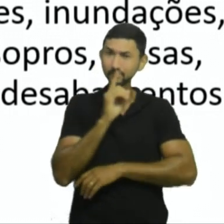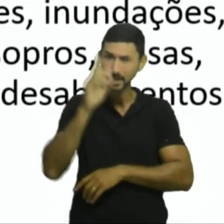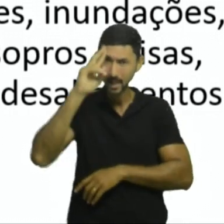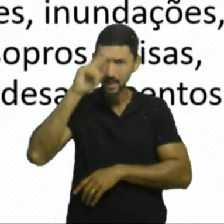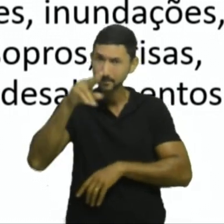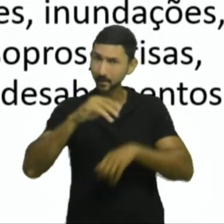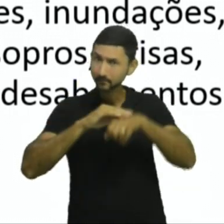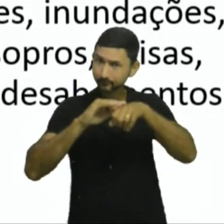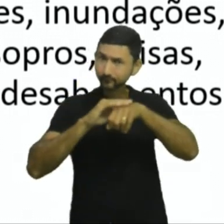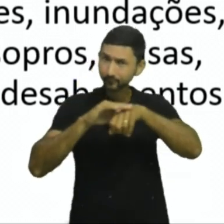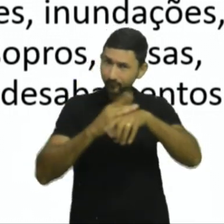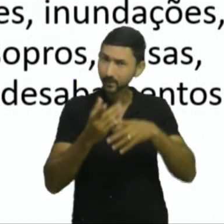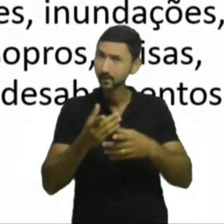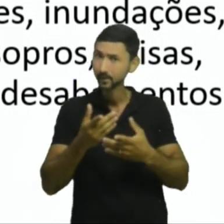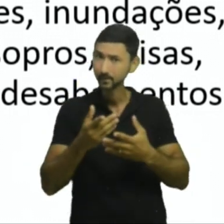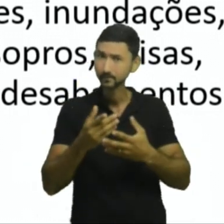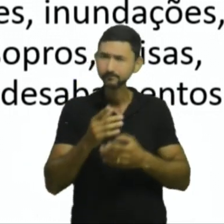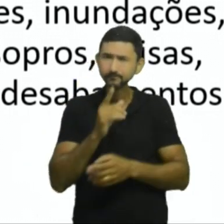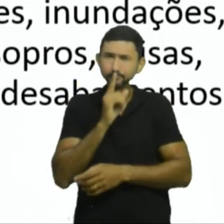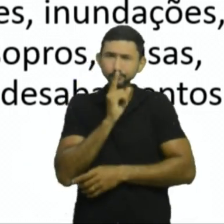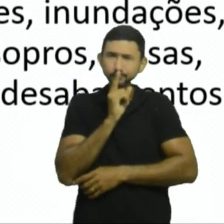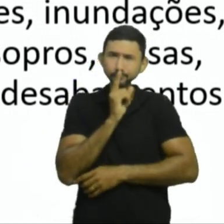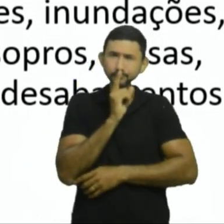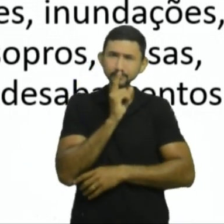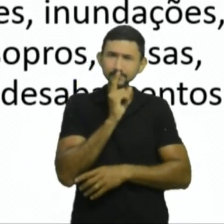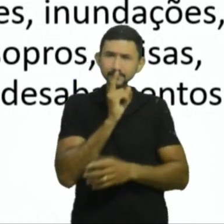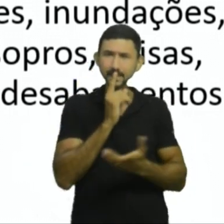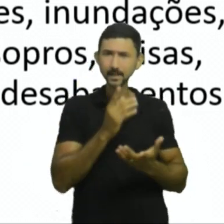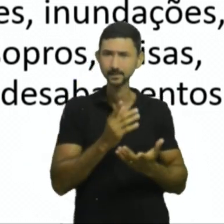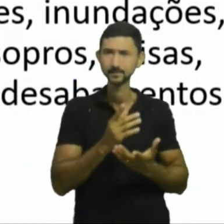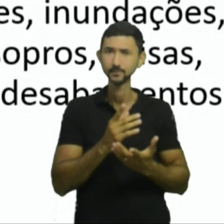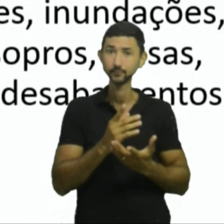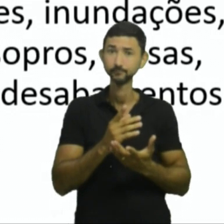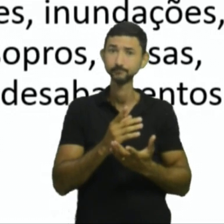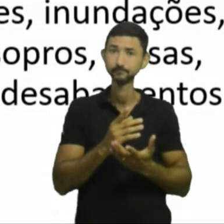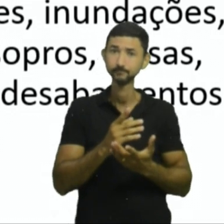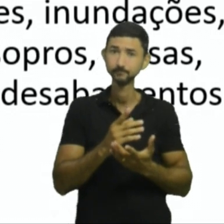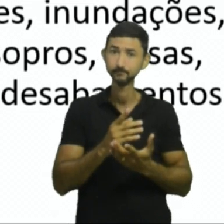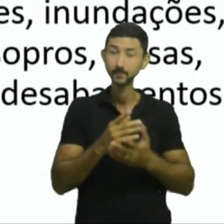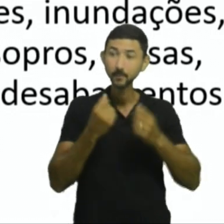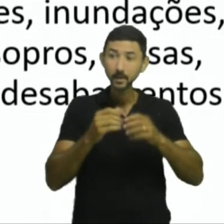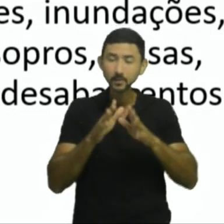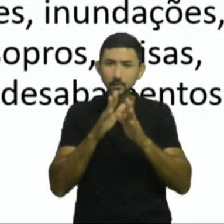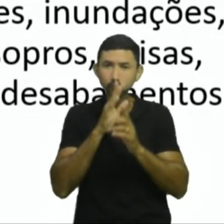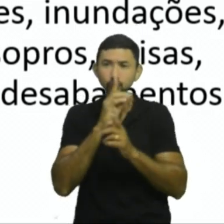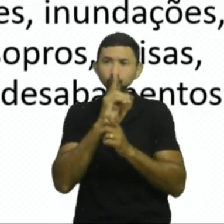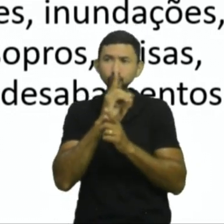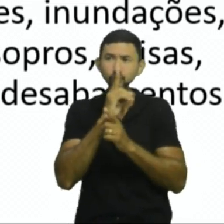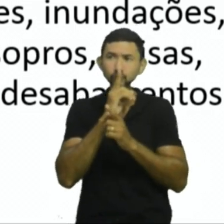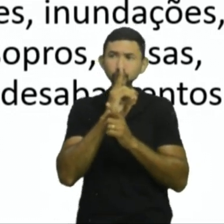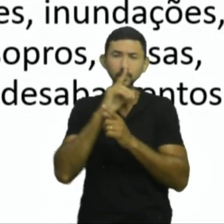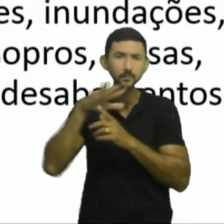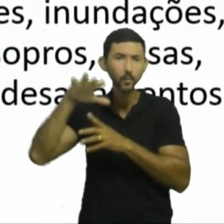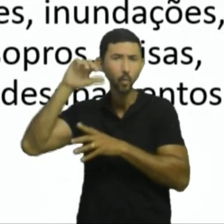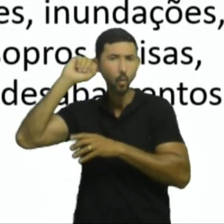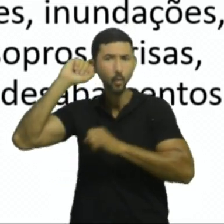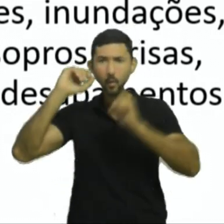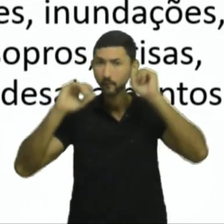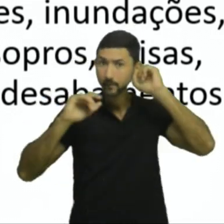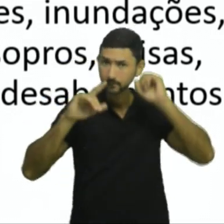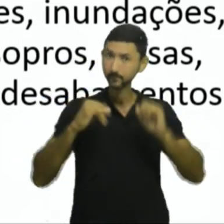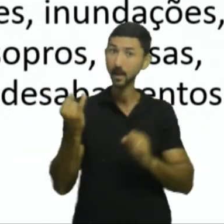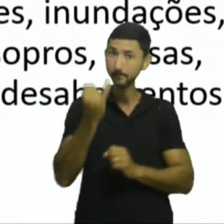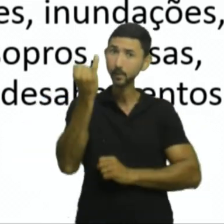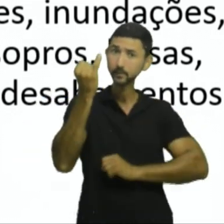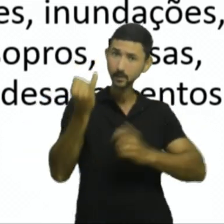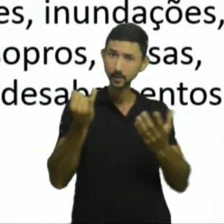converso que não existe som se não houver o silêncio? O silêncio, ele é primordial para todos nós.